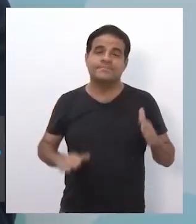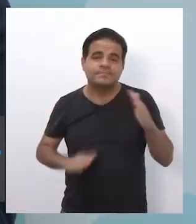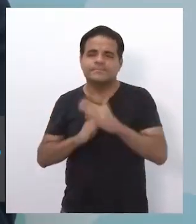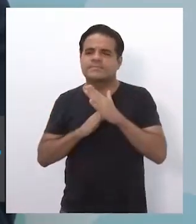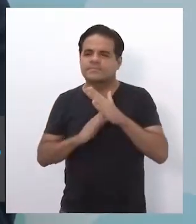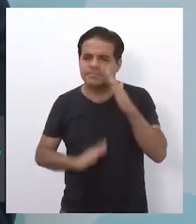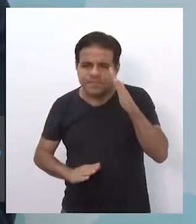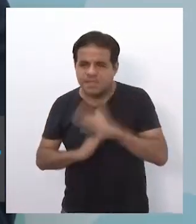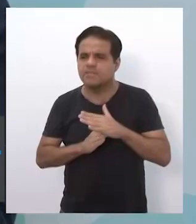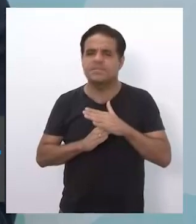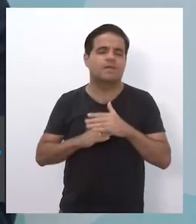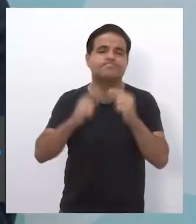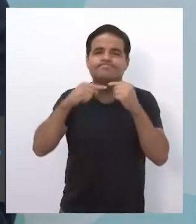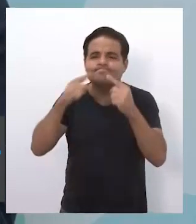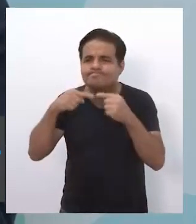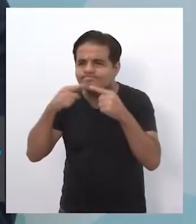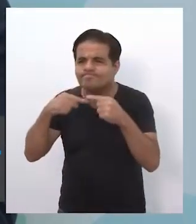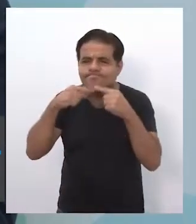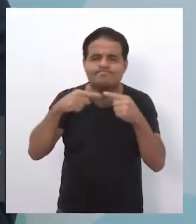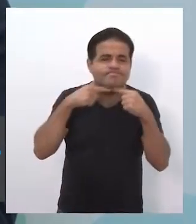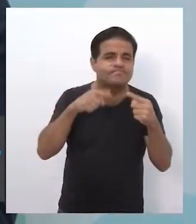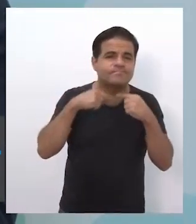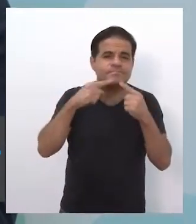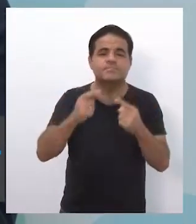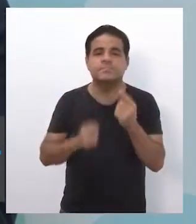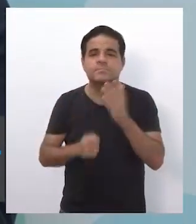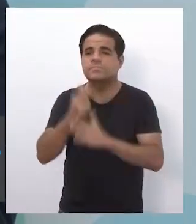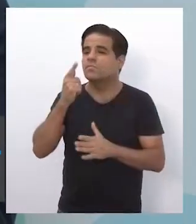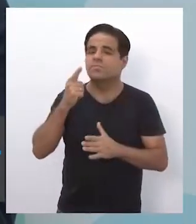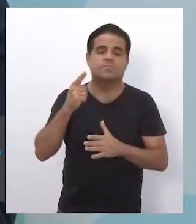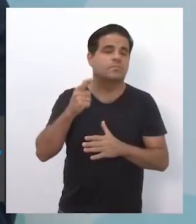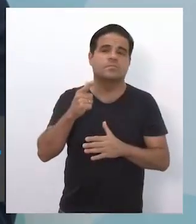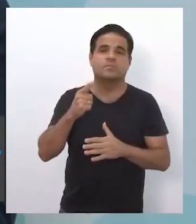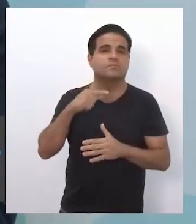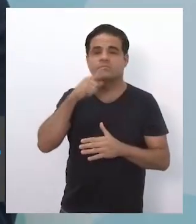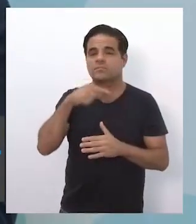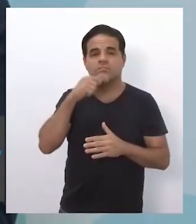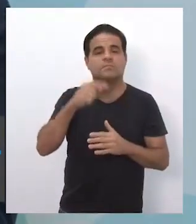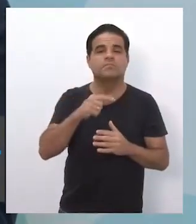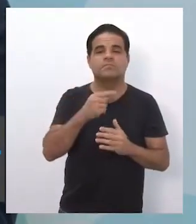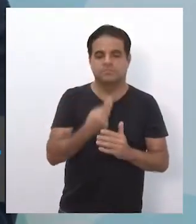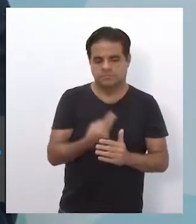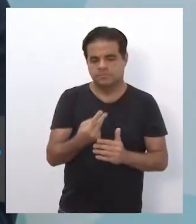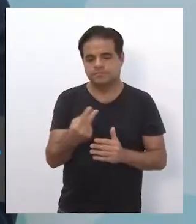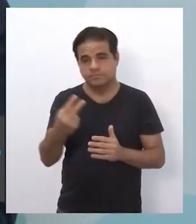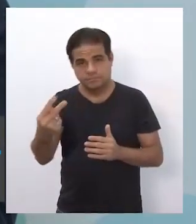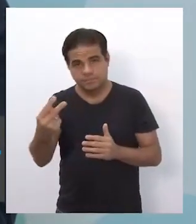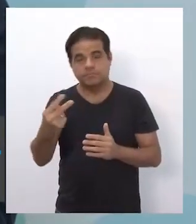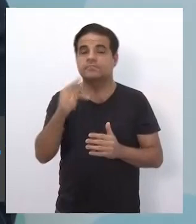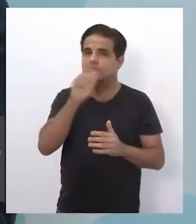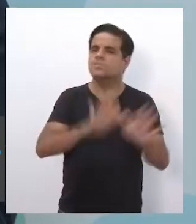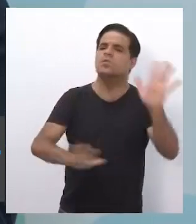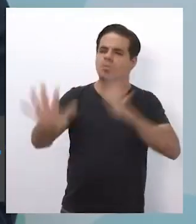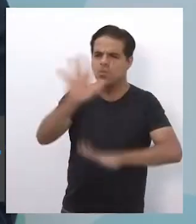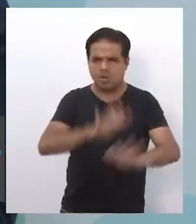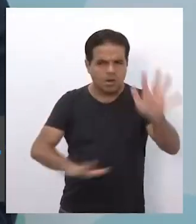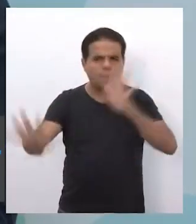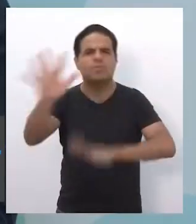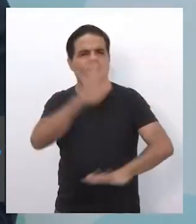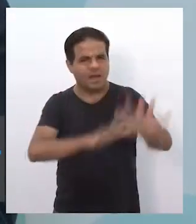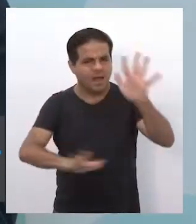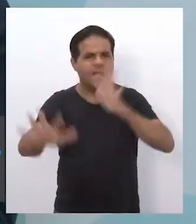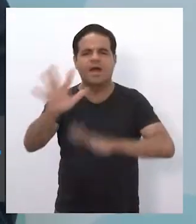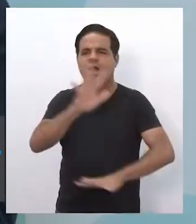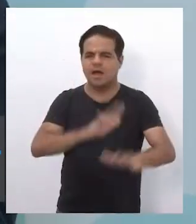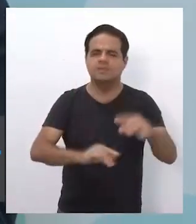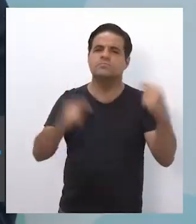no caso, na compra em si, não consegue comprar em parzinho, tá? Então tem que tomar um pouco de